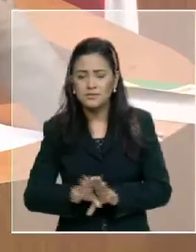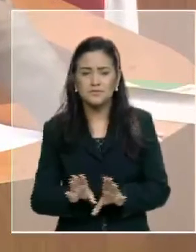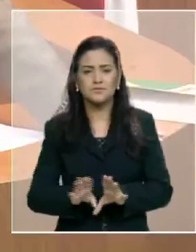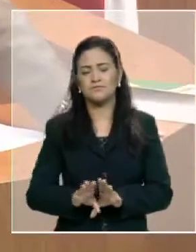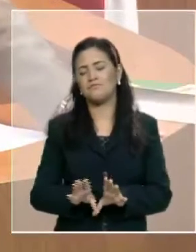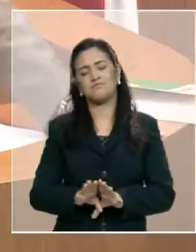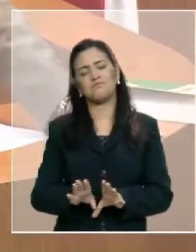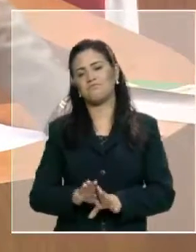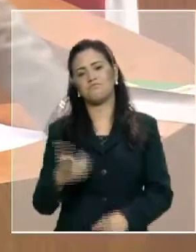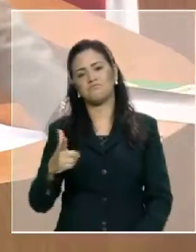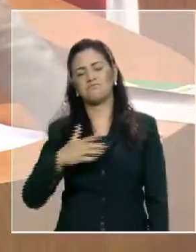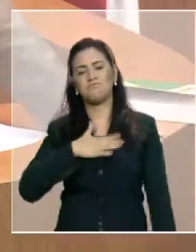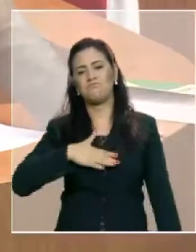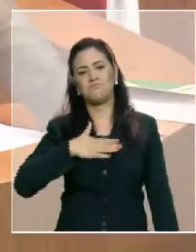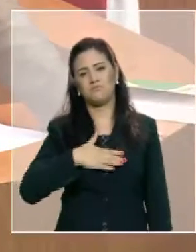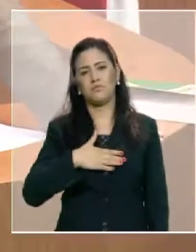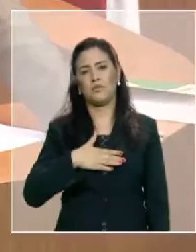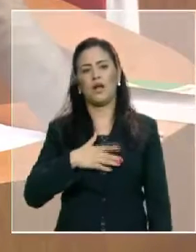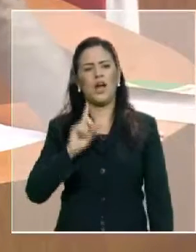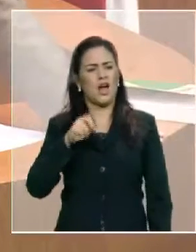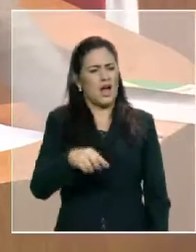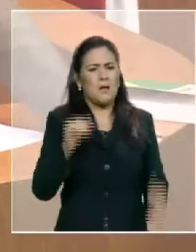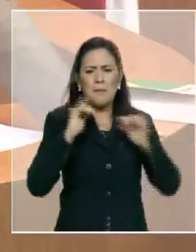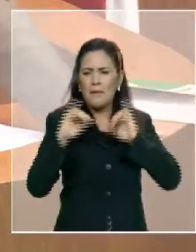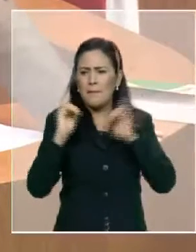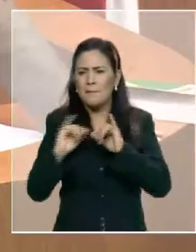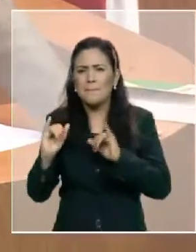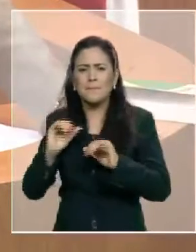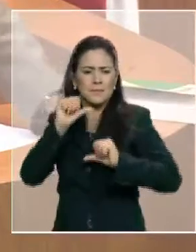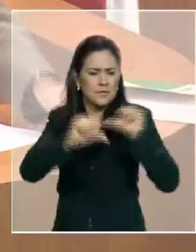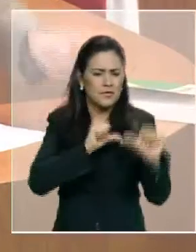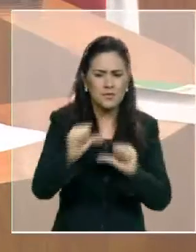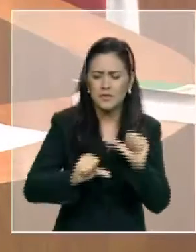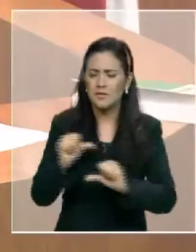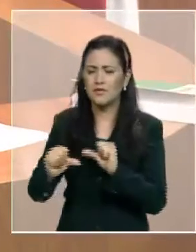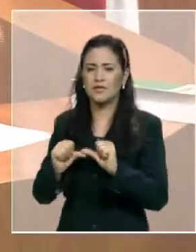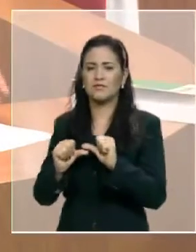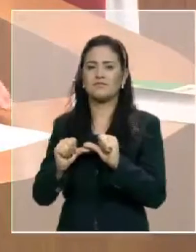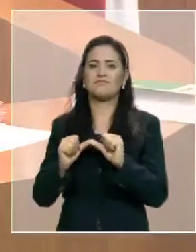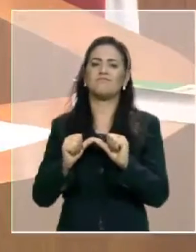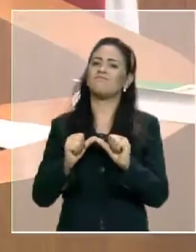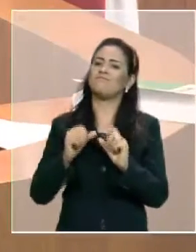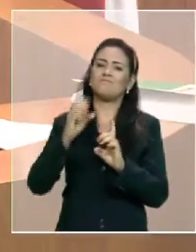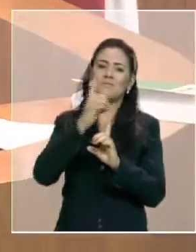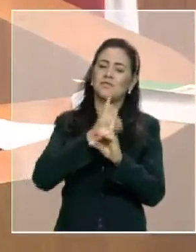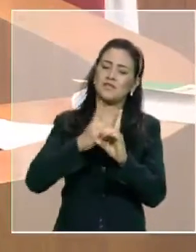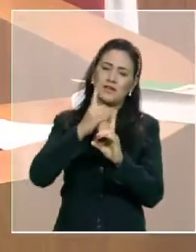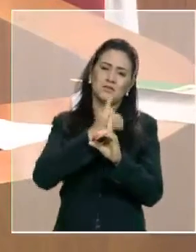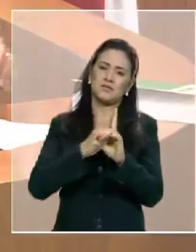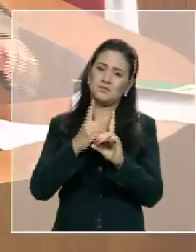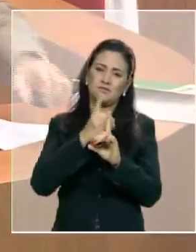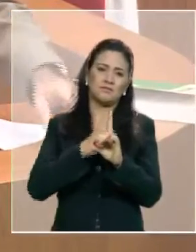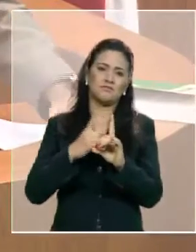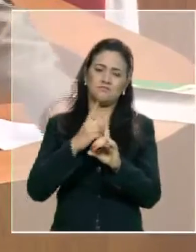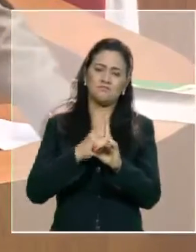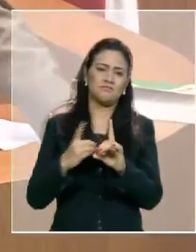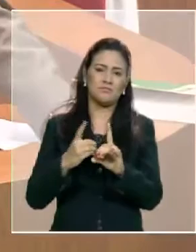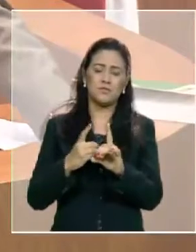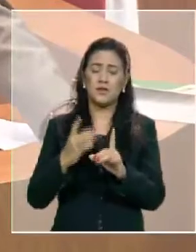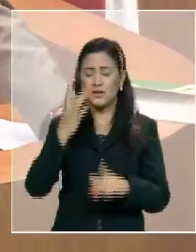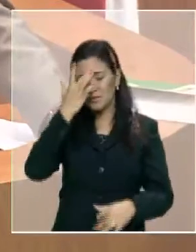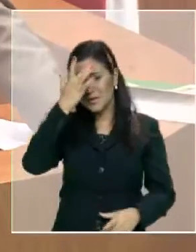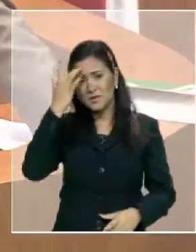mudança fajuta, foi uma fraude. Toda essa esperança depositada pelos servidores do